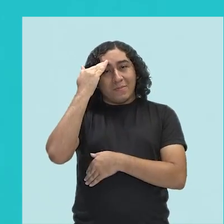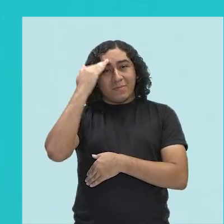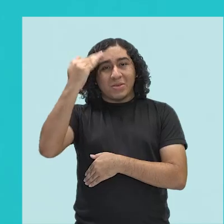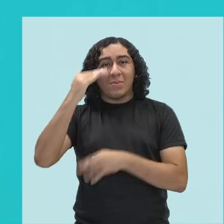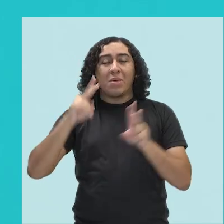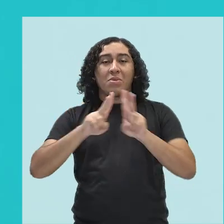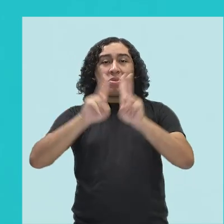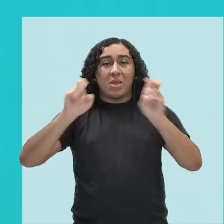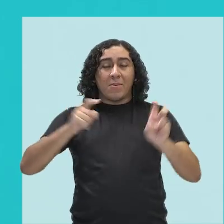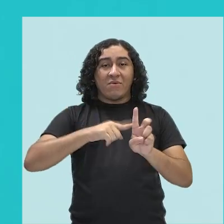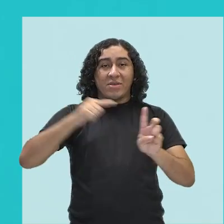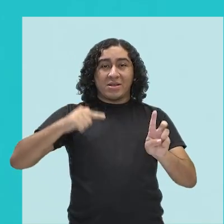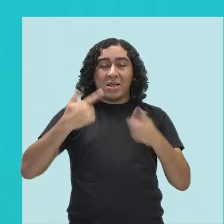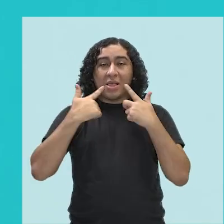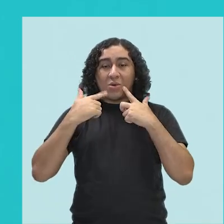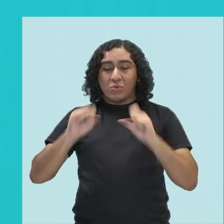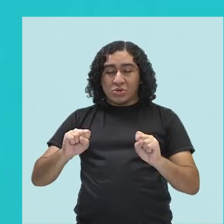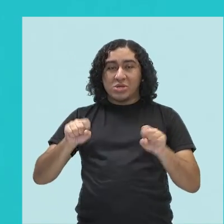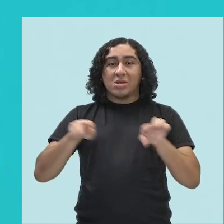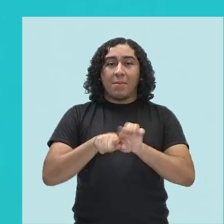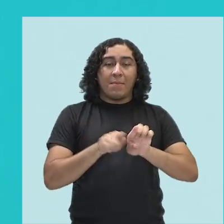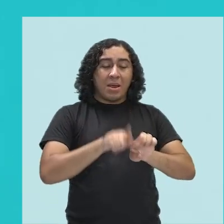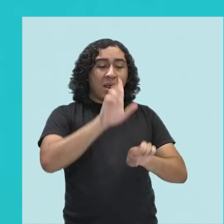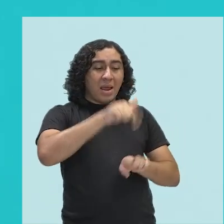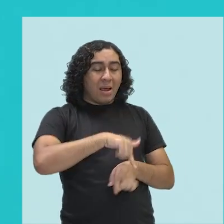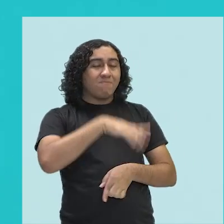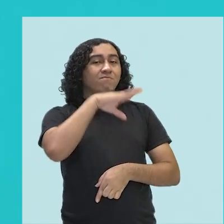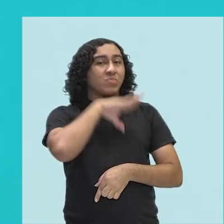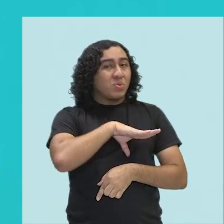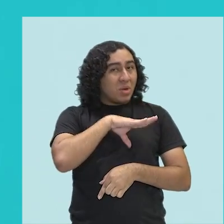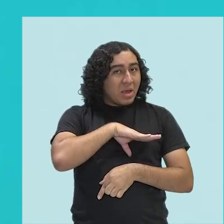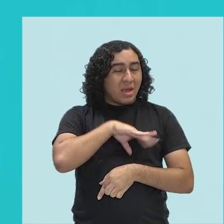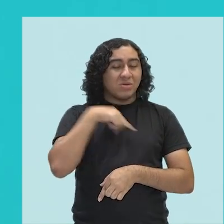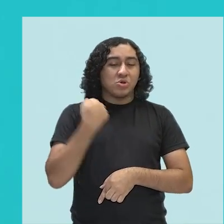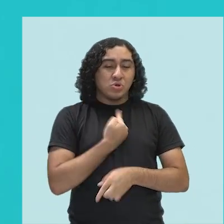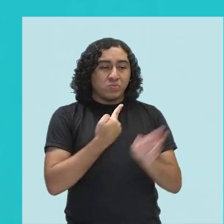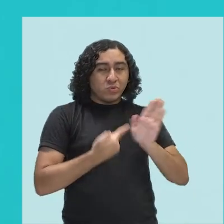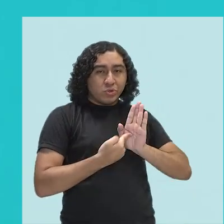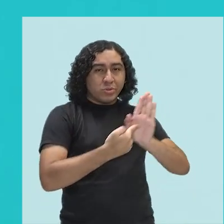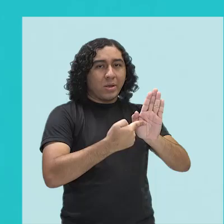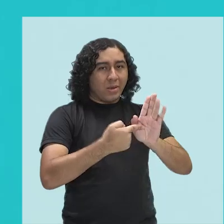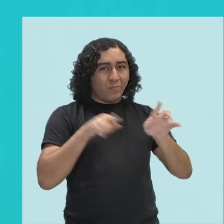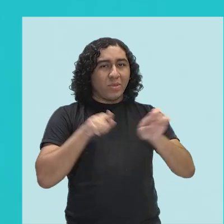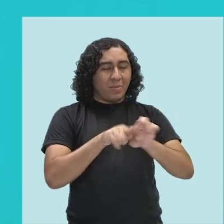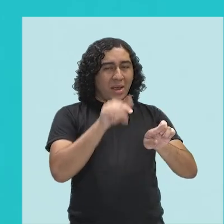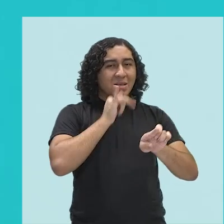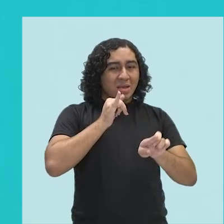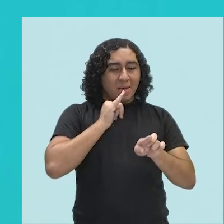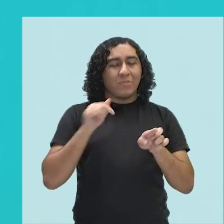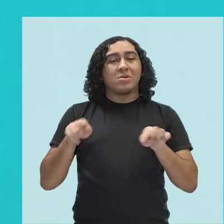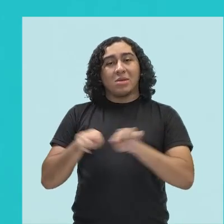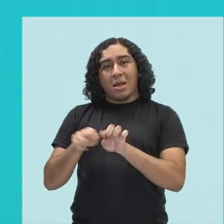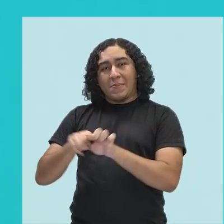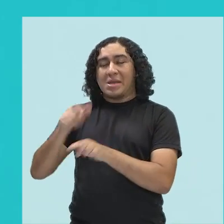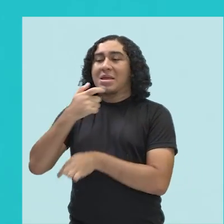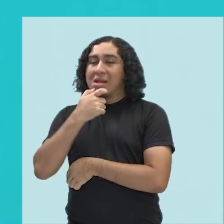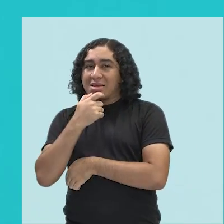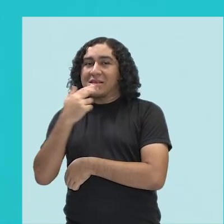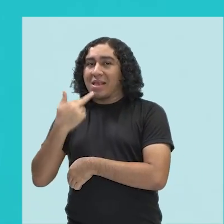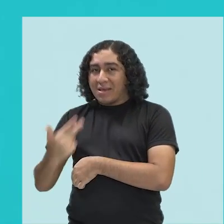aí, sobre a variação linguística, tanto na língua portuguesa, né, como nós trouxemos exemplos,